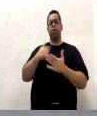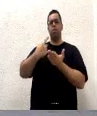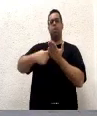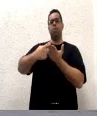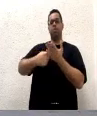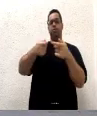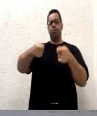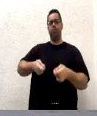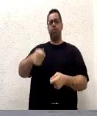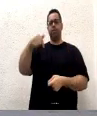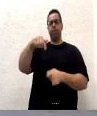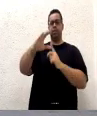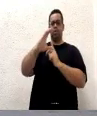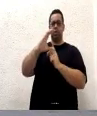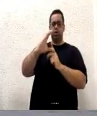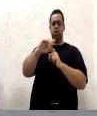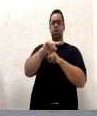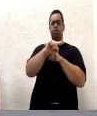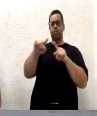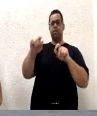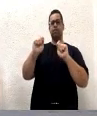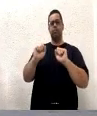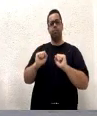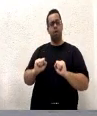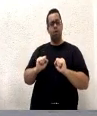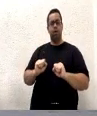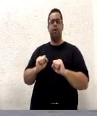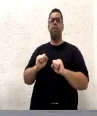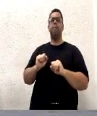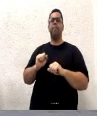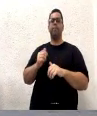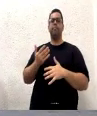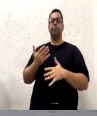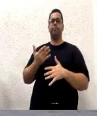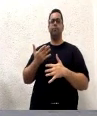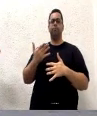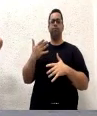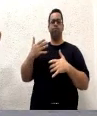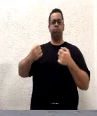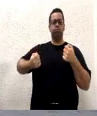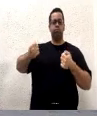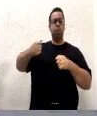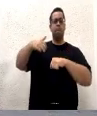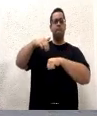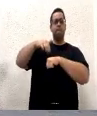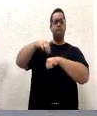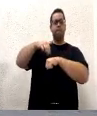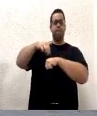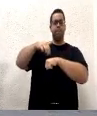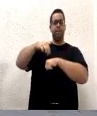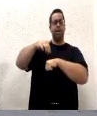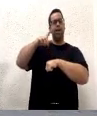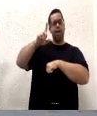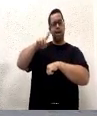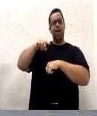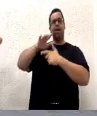cidade, bastante pessoas que praticam isso, e também uma maneira de a gente potencializar tanto o nosso comércio